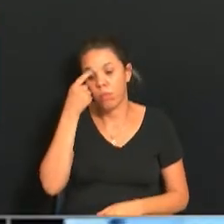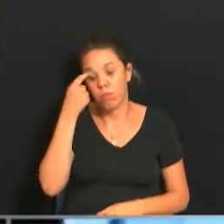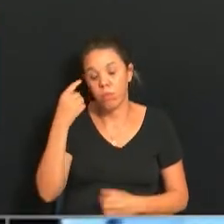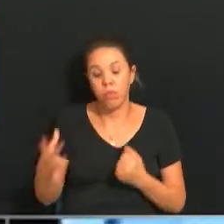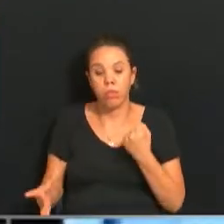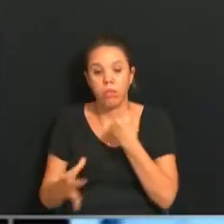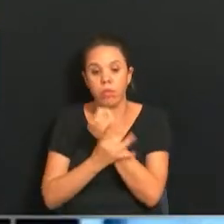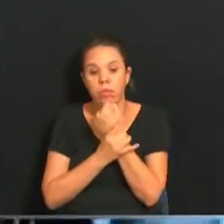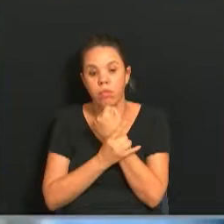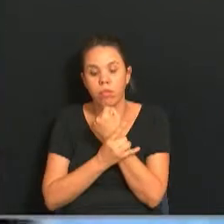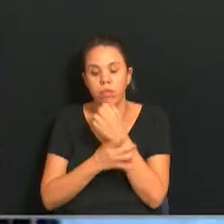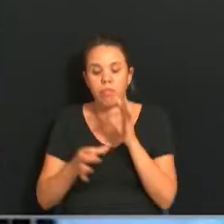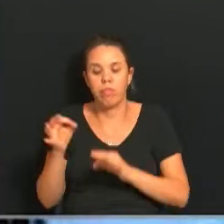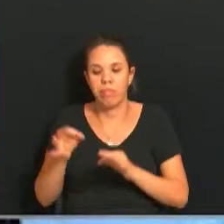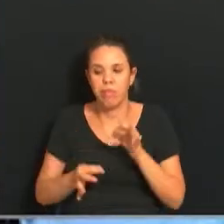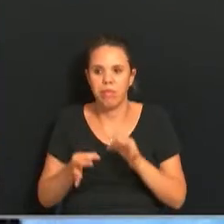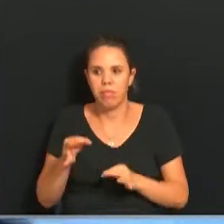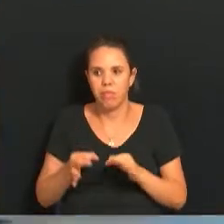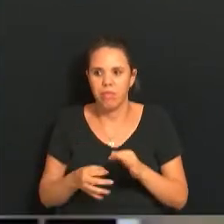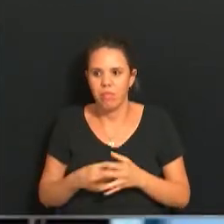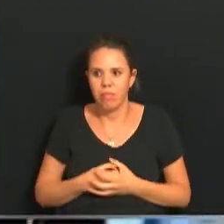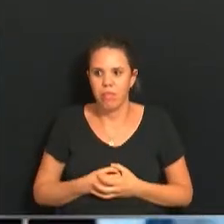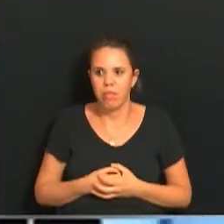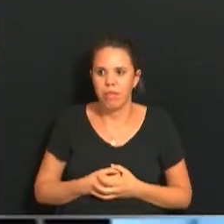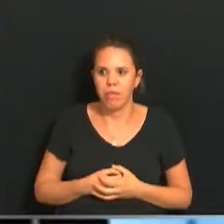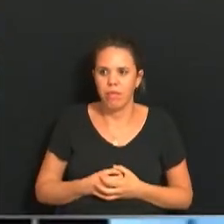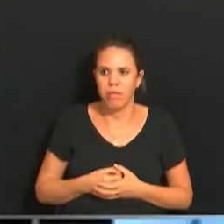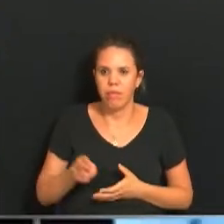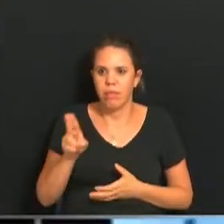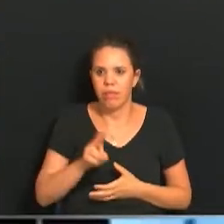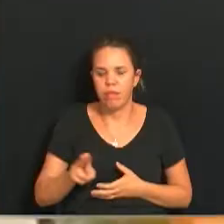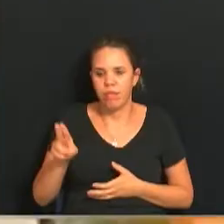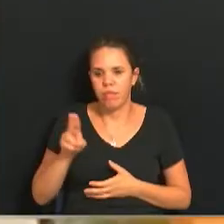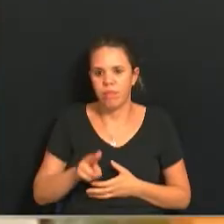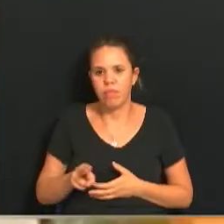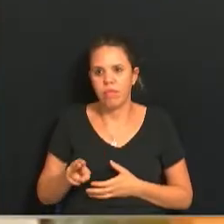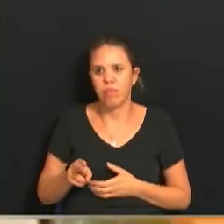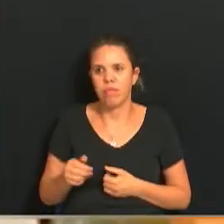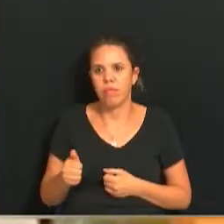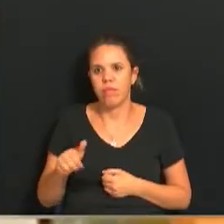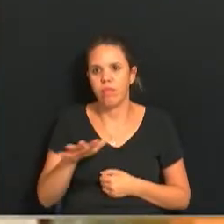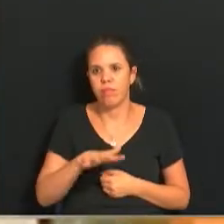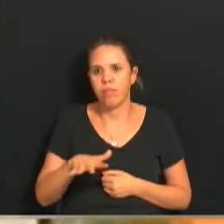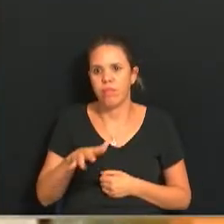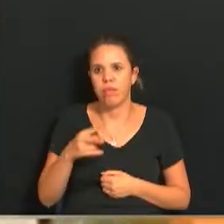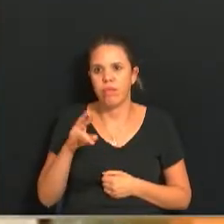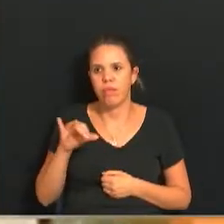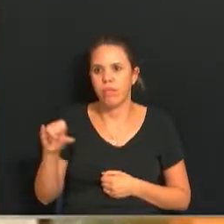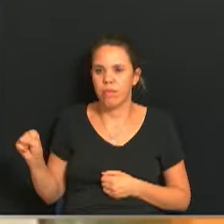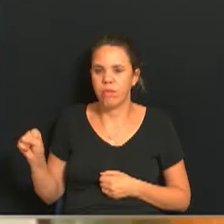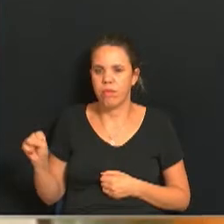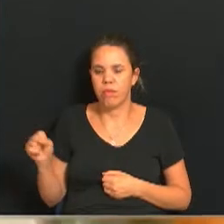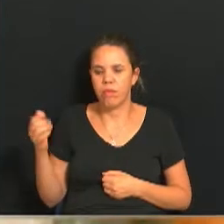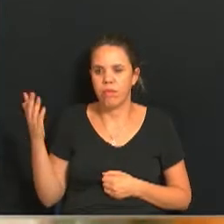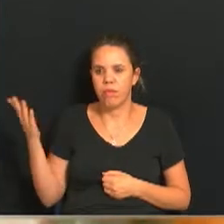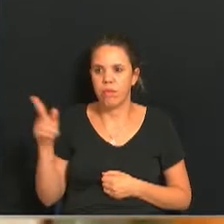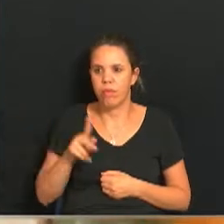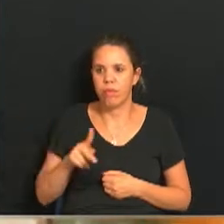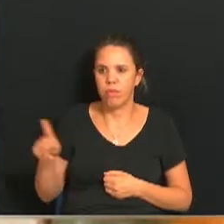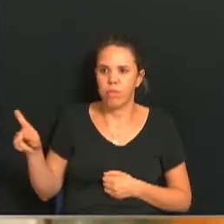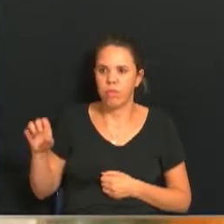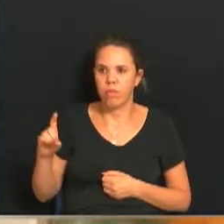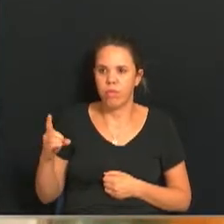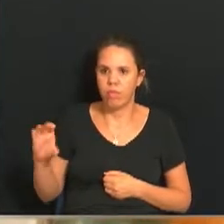segurança jurídica da ocupação dessa área. Segundo Vinícius Riveretti, presidente da